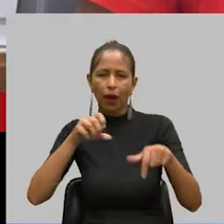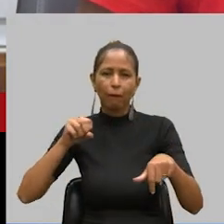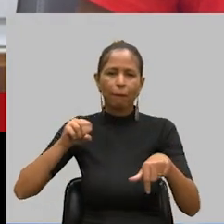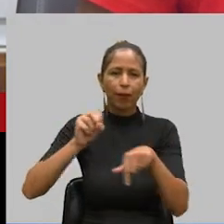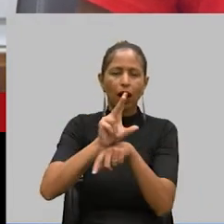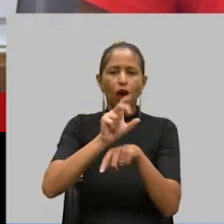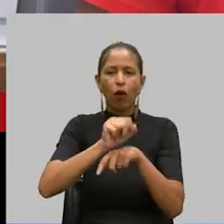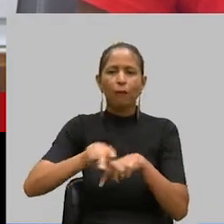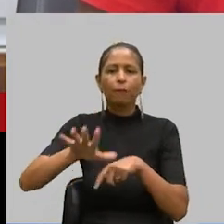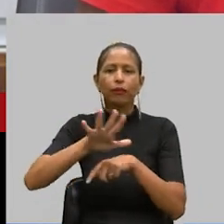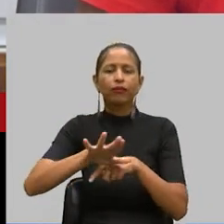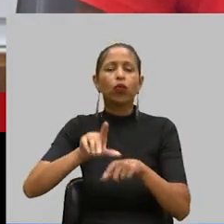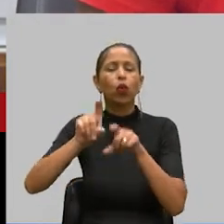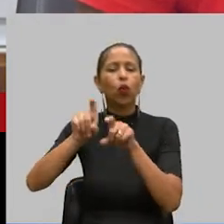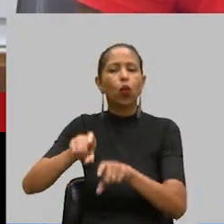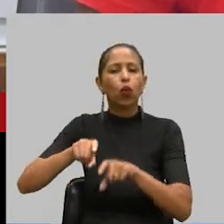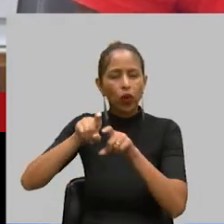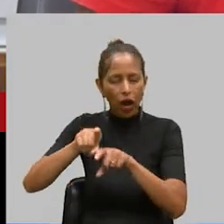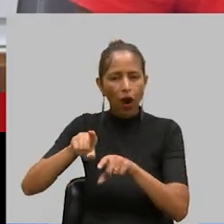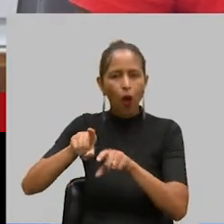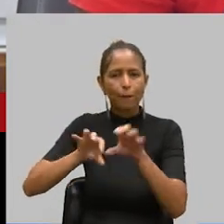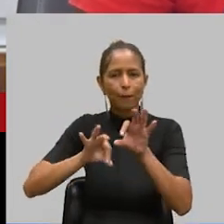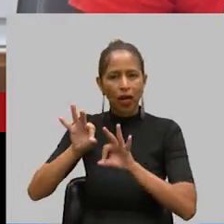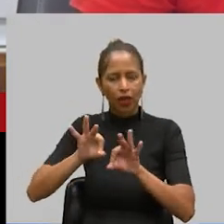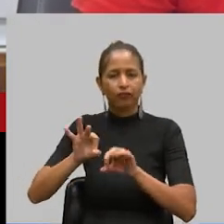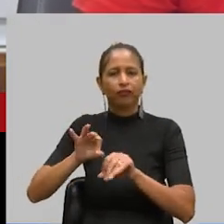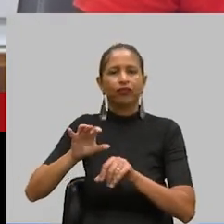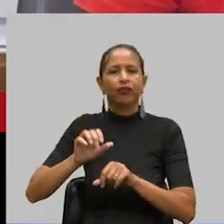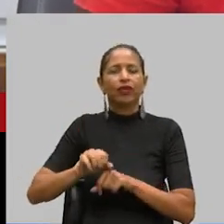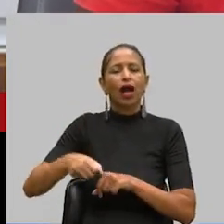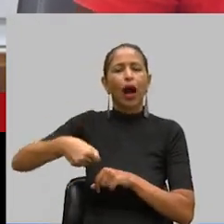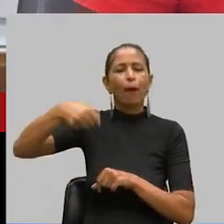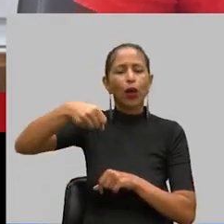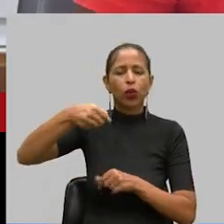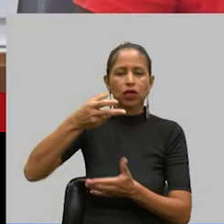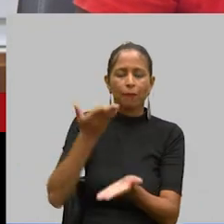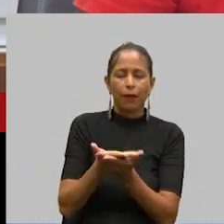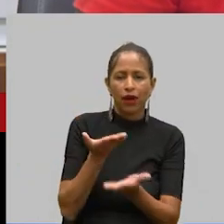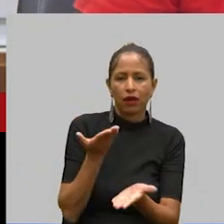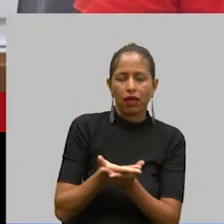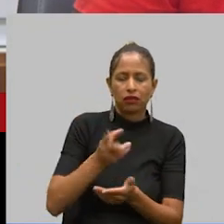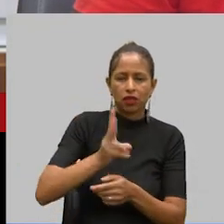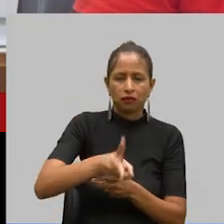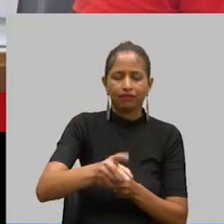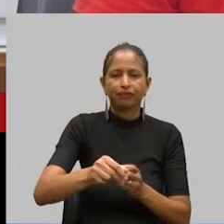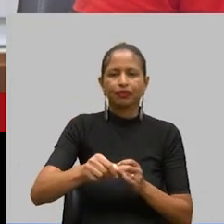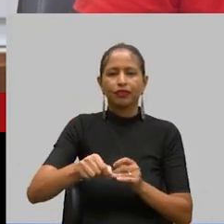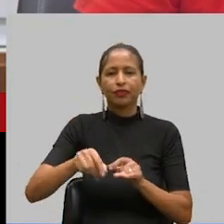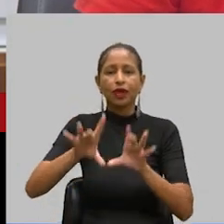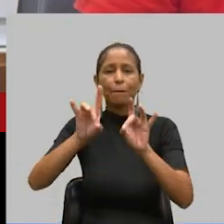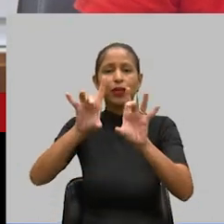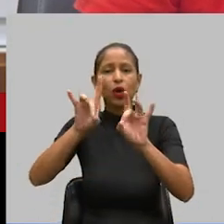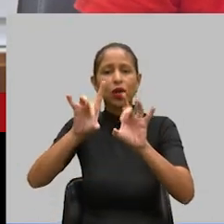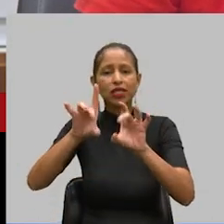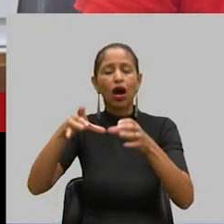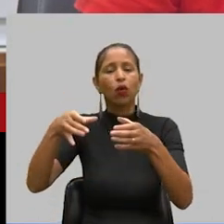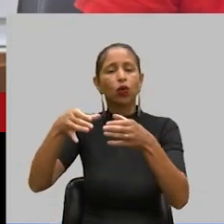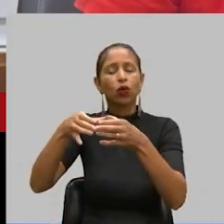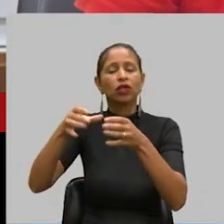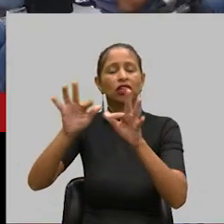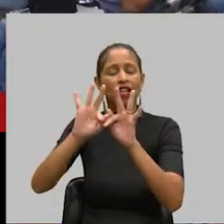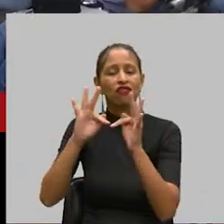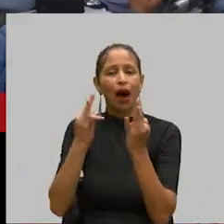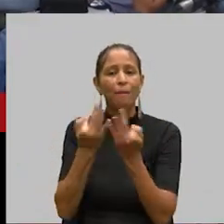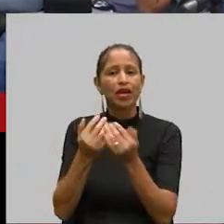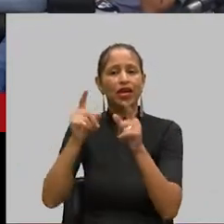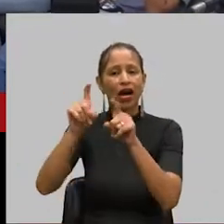Nacional de sucessão Rural e lá prevê tudo a bolsa de permanência no campo a a a priorização das escolas famílias agrícolas então